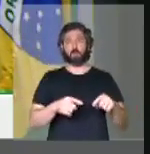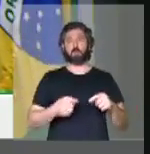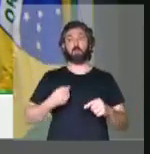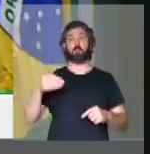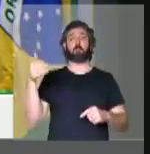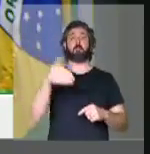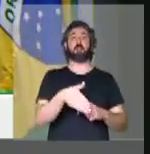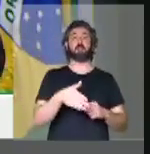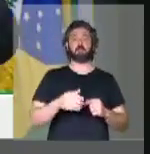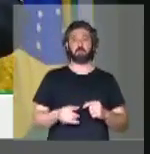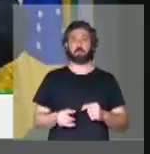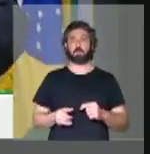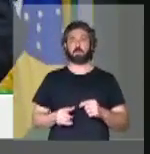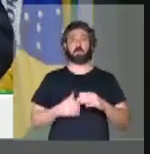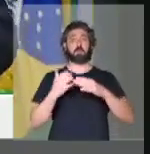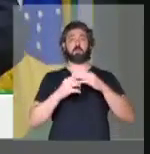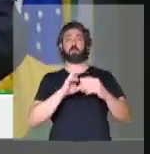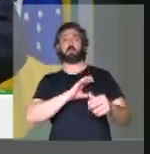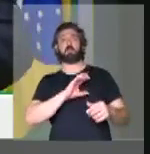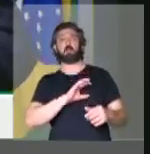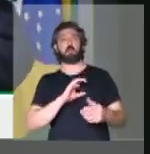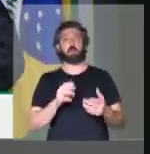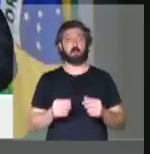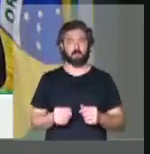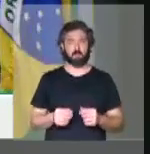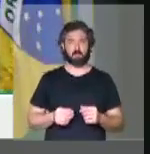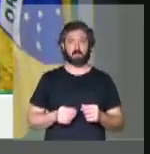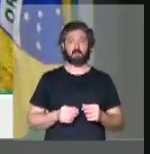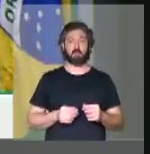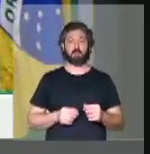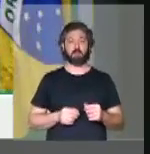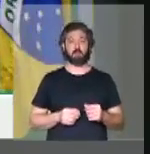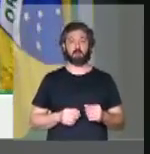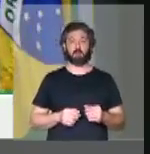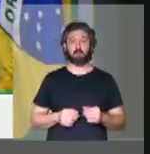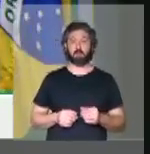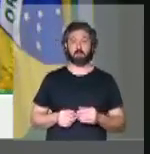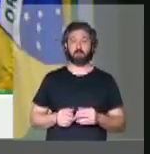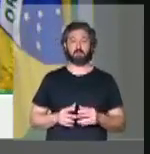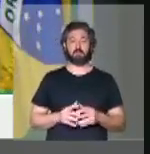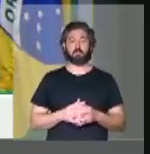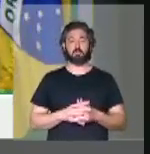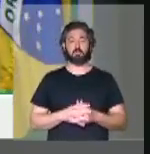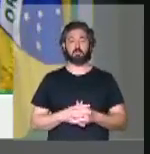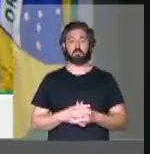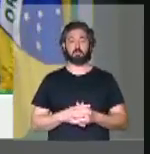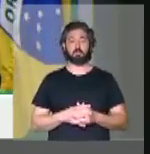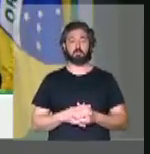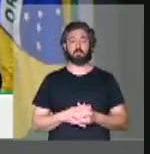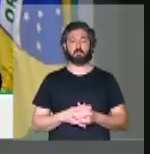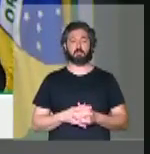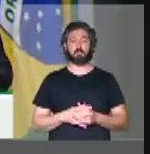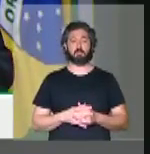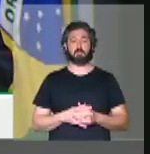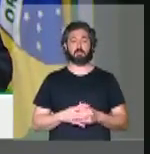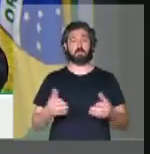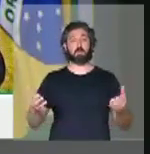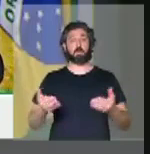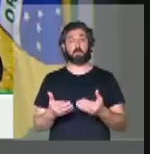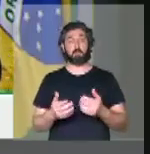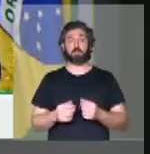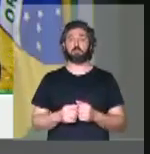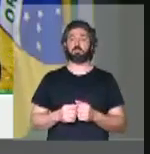a chamada participação, empresas canadenses na Light, etc., etc., na Bunda. Pois bem, senhor presidente,